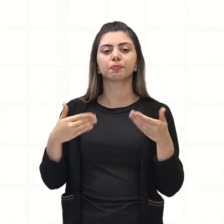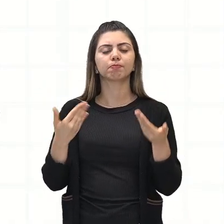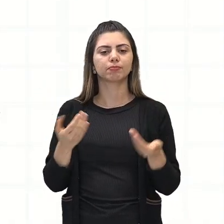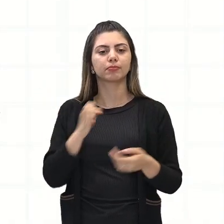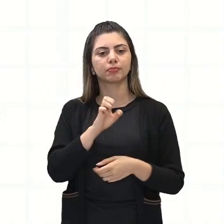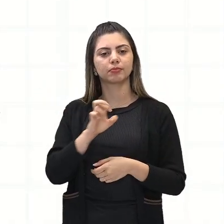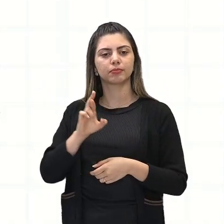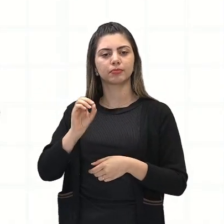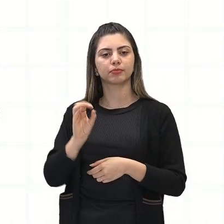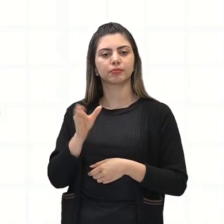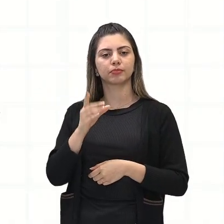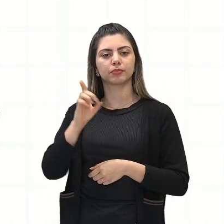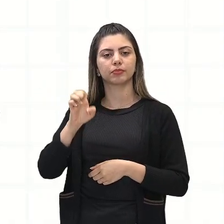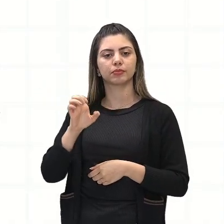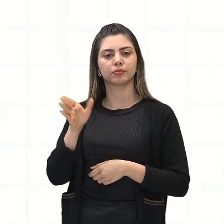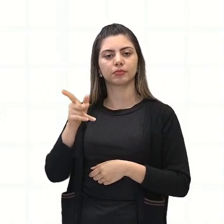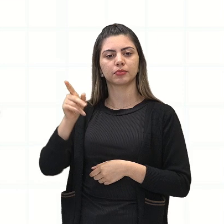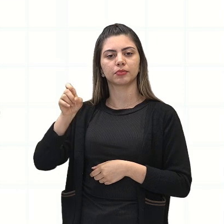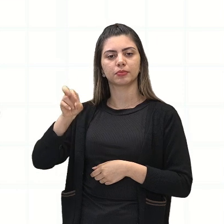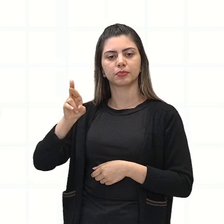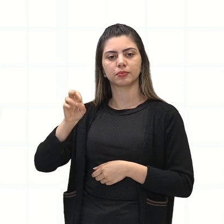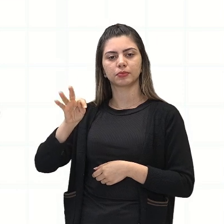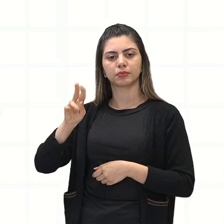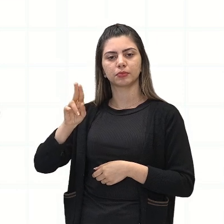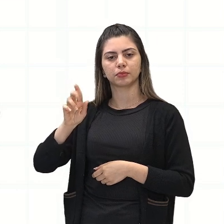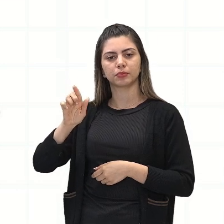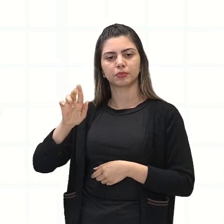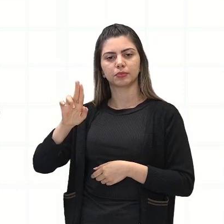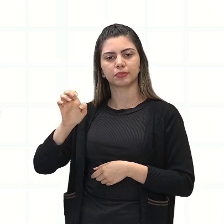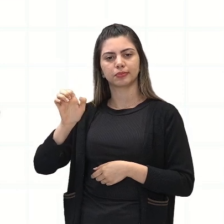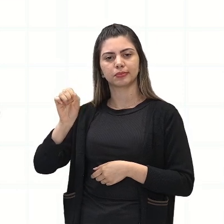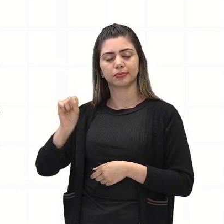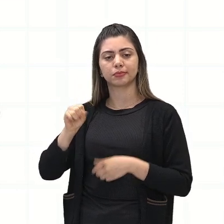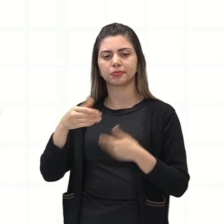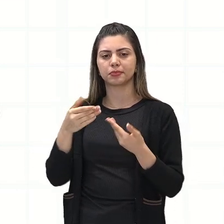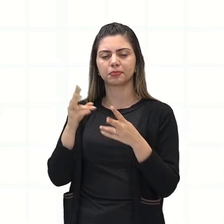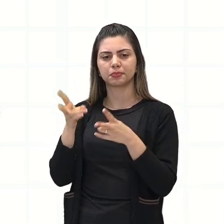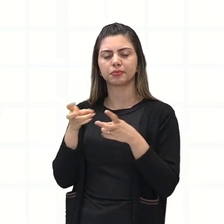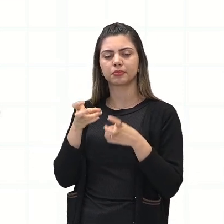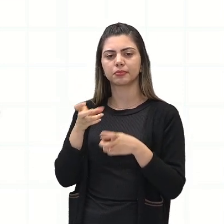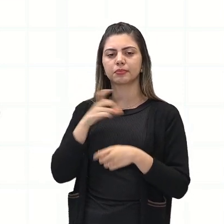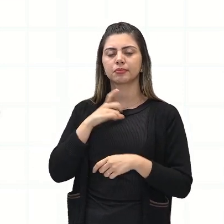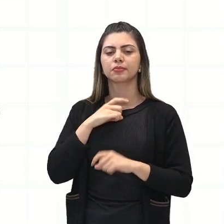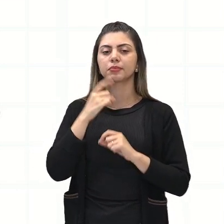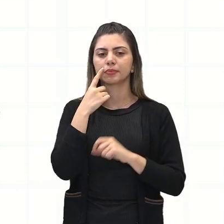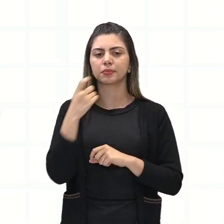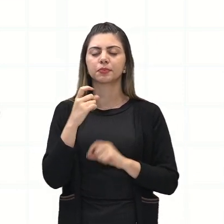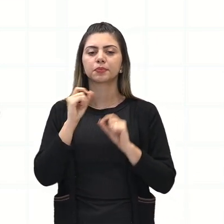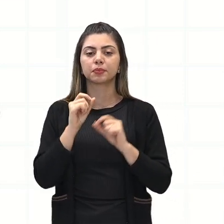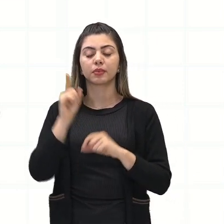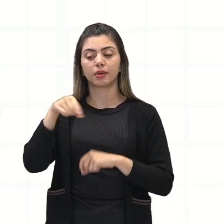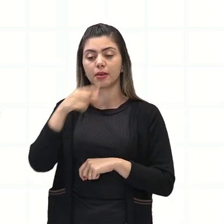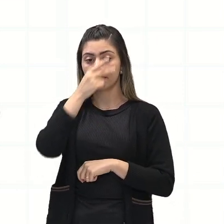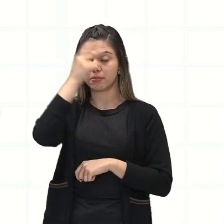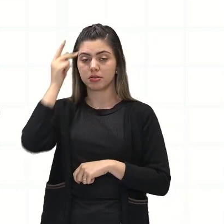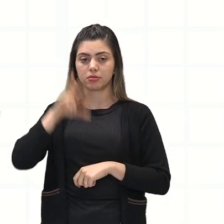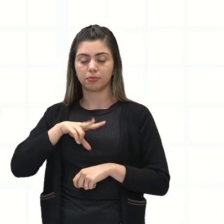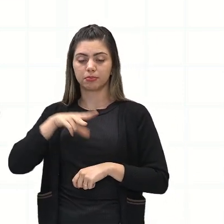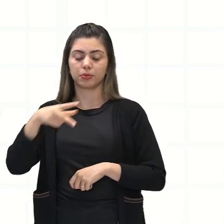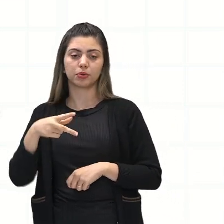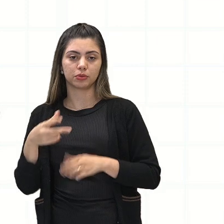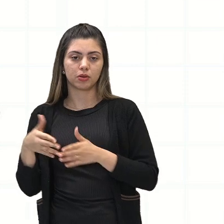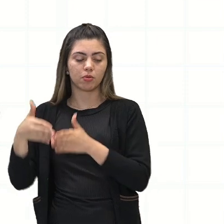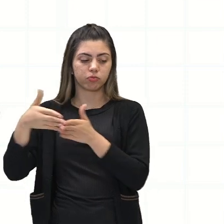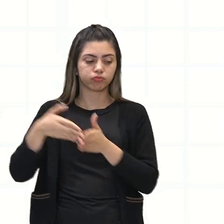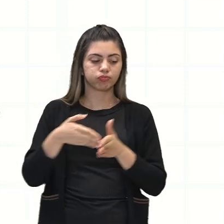Ele coloca dois pontos interessantes. O português, quando ele chega dentro